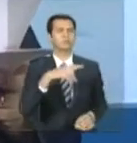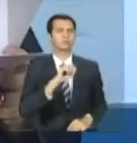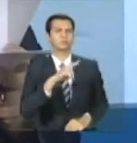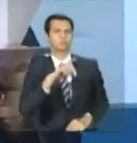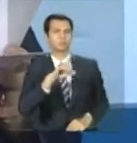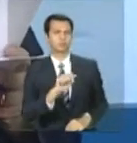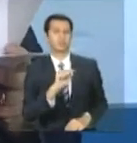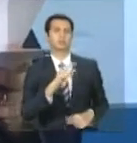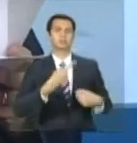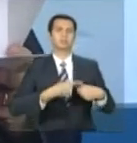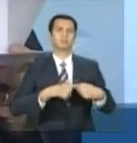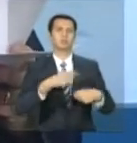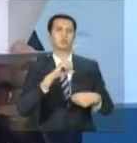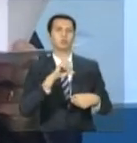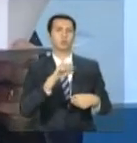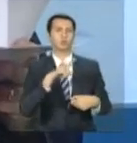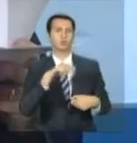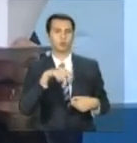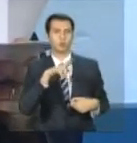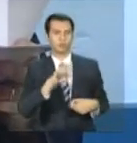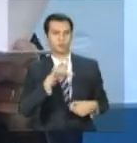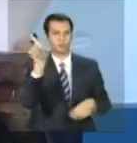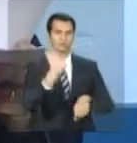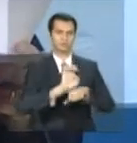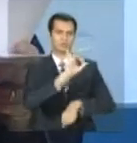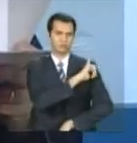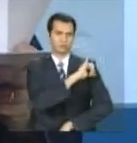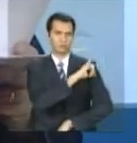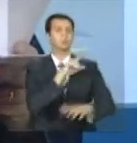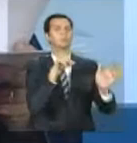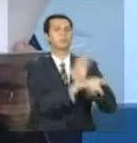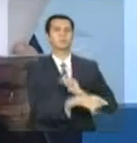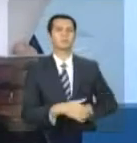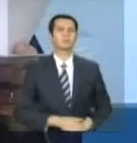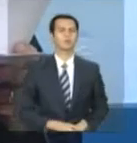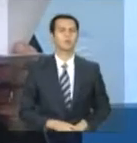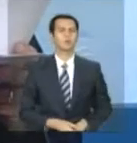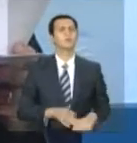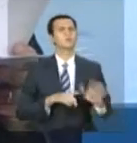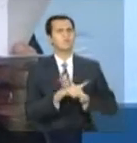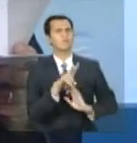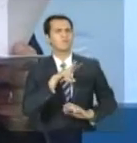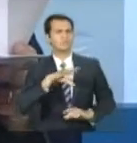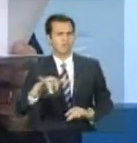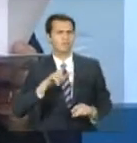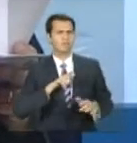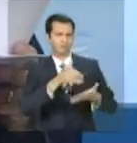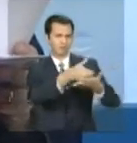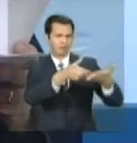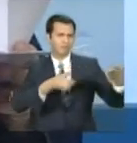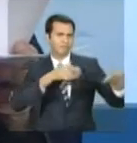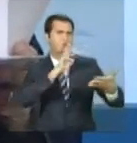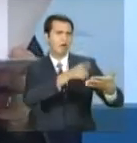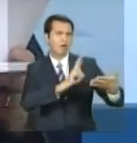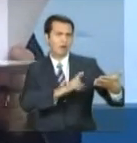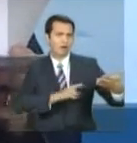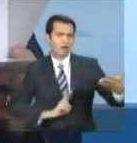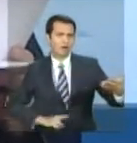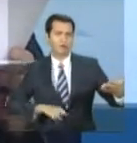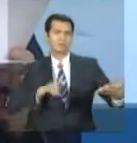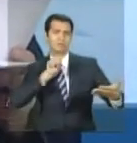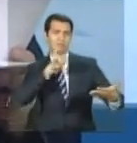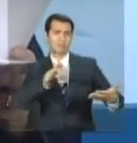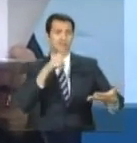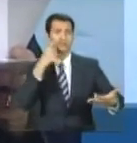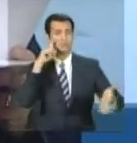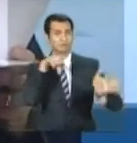Rio de Janeiro, pergunta: gostaria de saber se haverá um questionário para ser respondido no caso da